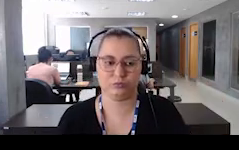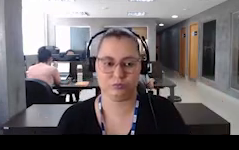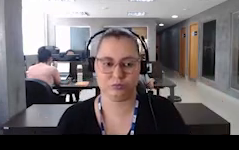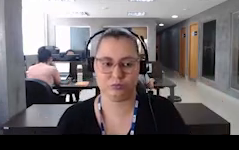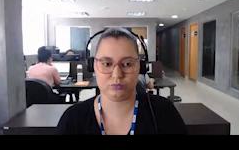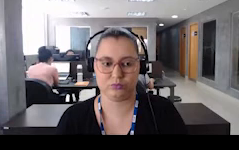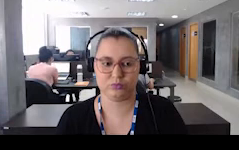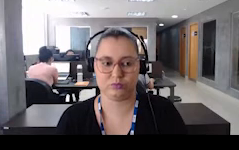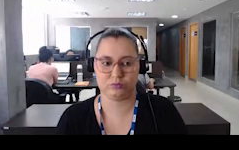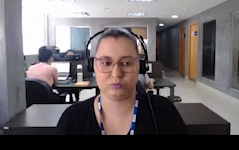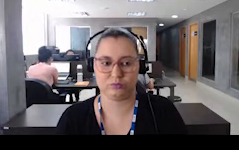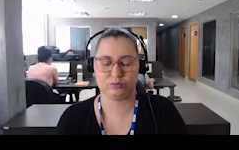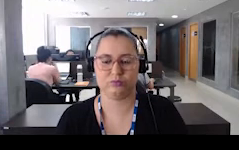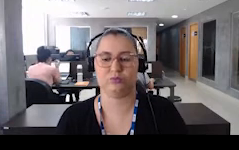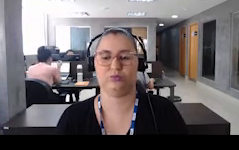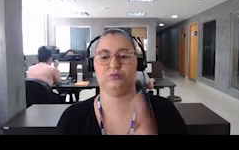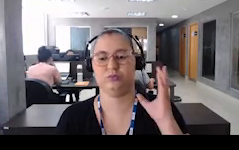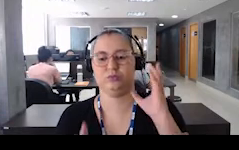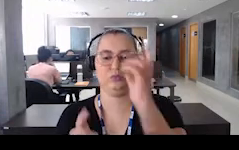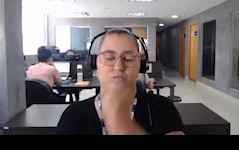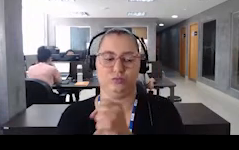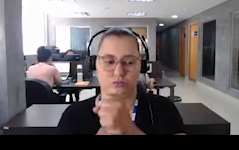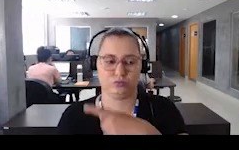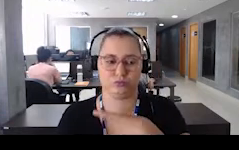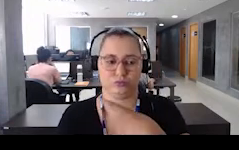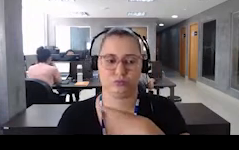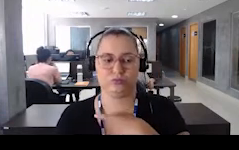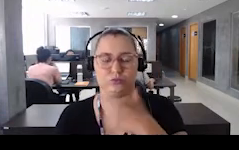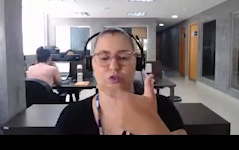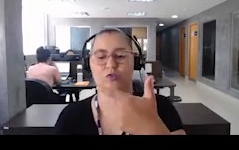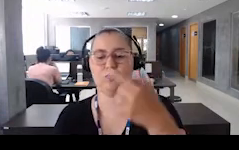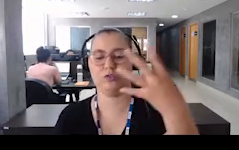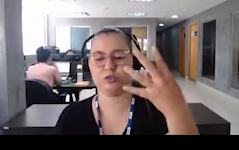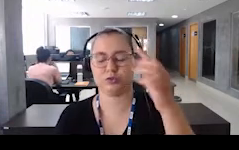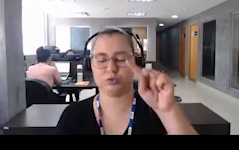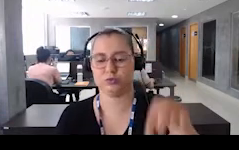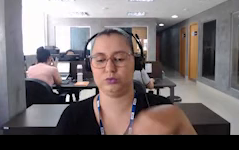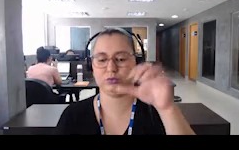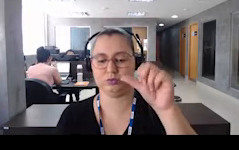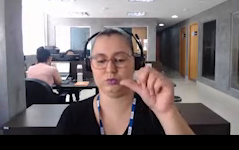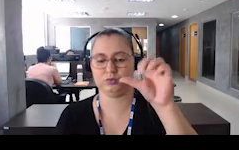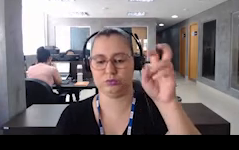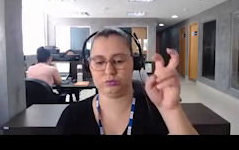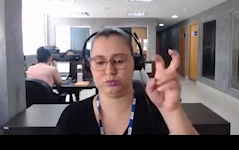24,95. Vou colocar aqui pertinho dela. Resistência total do circuito, né? É